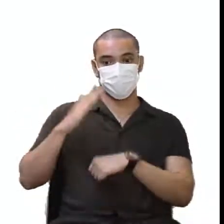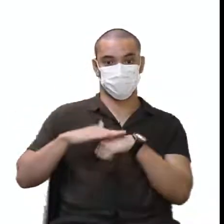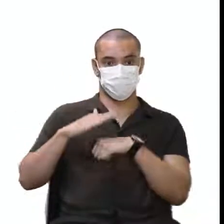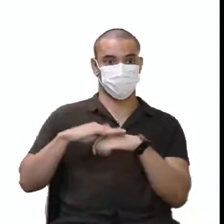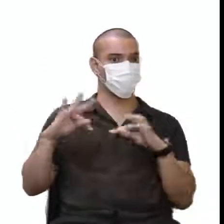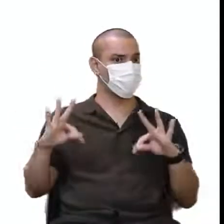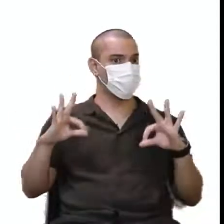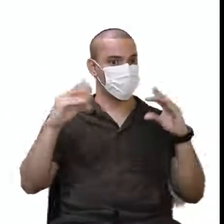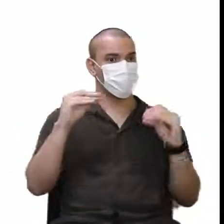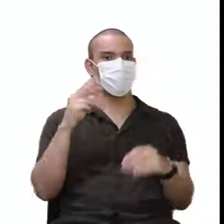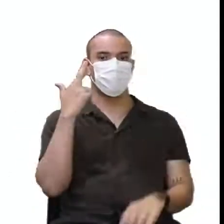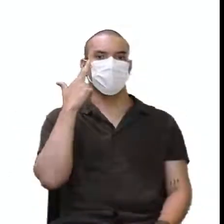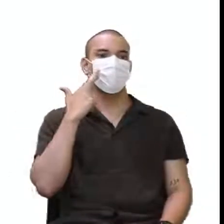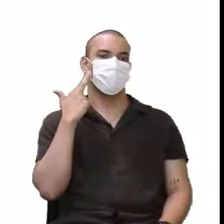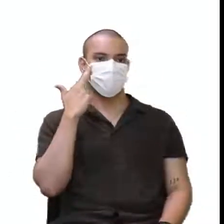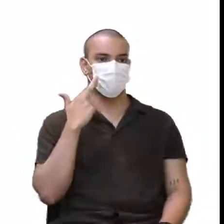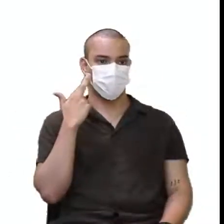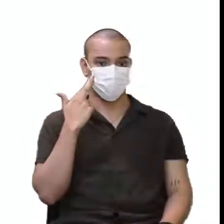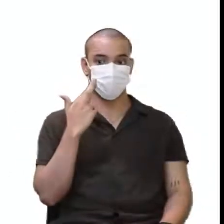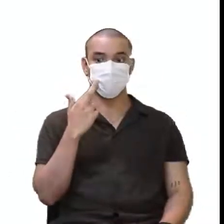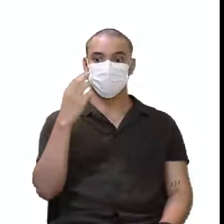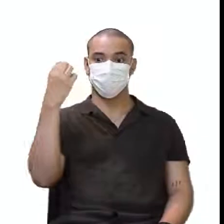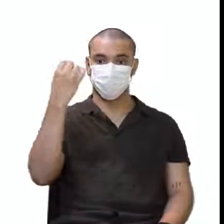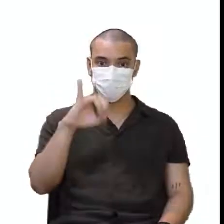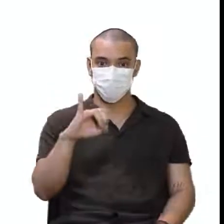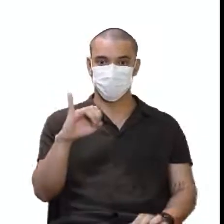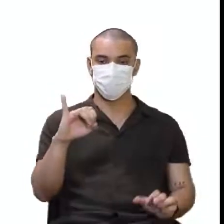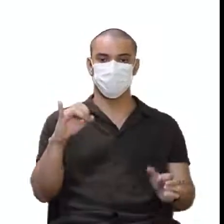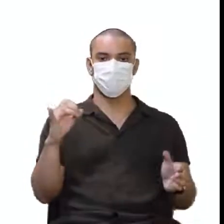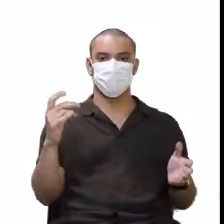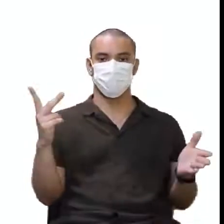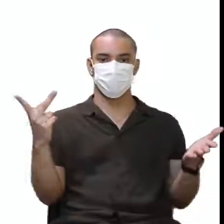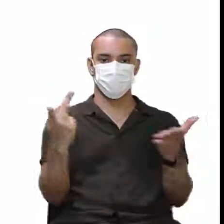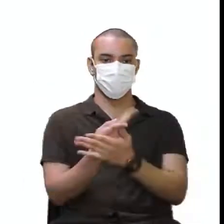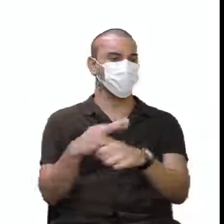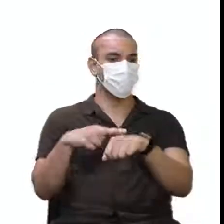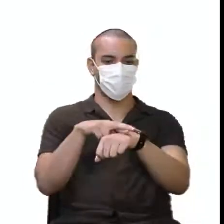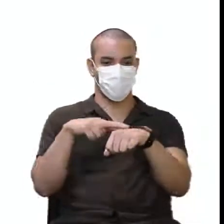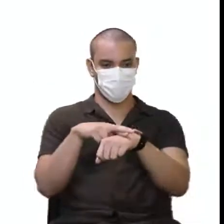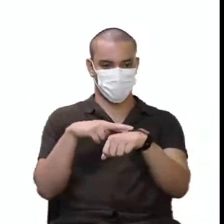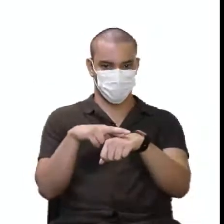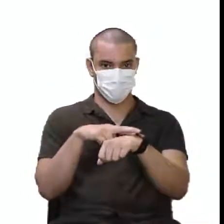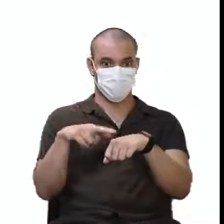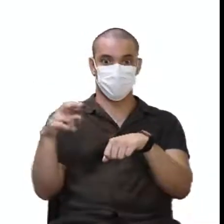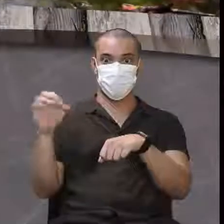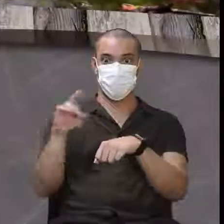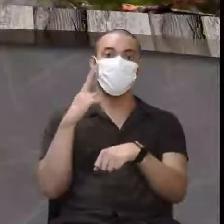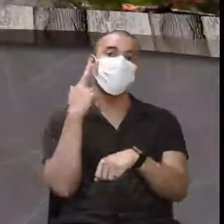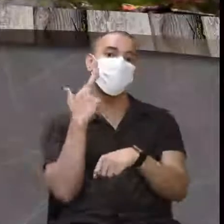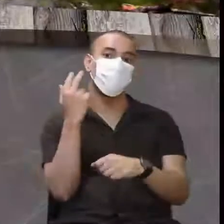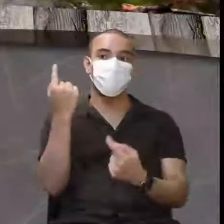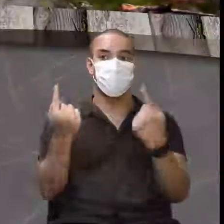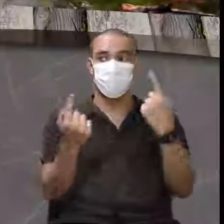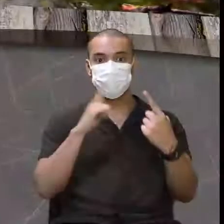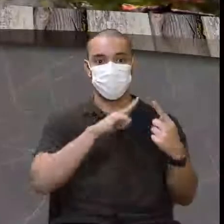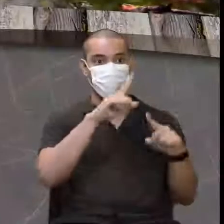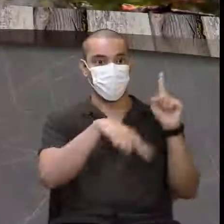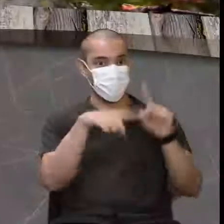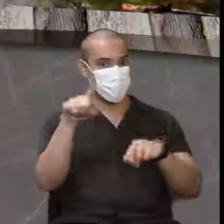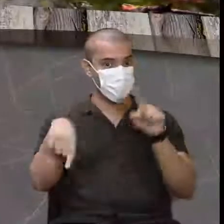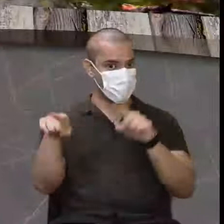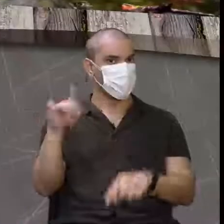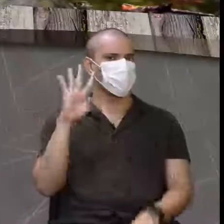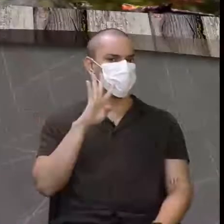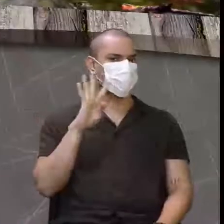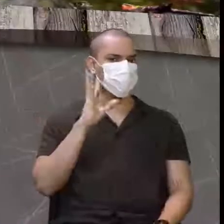púrpuras. E aí, quando acontece o outro processo, que é o cruzamento, você pode ter uma variedadezinha